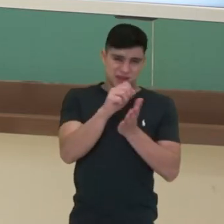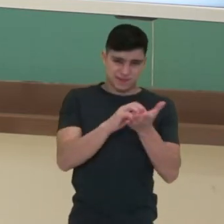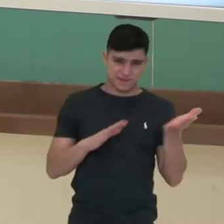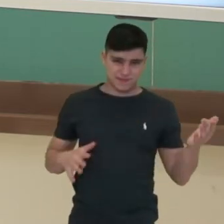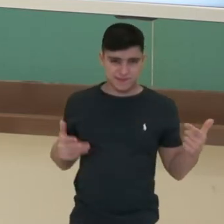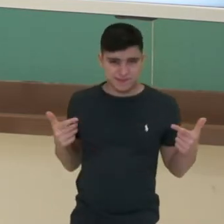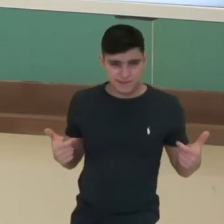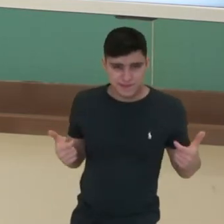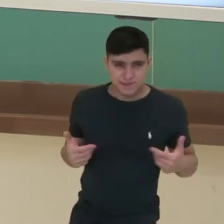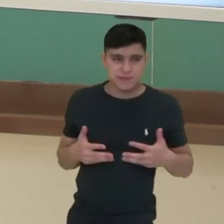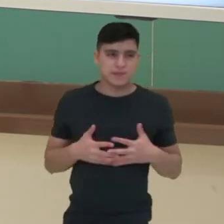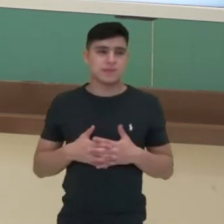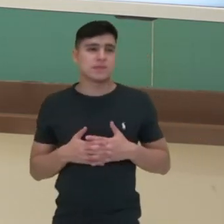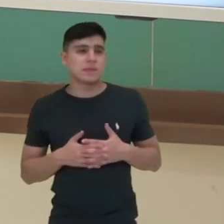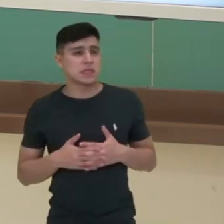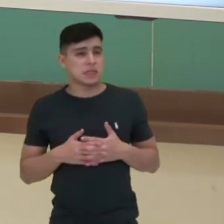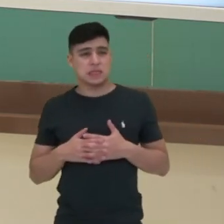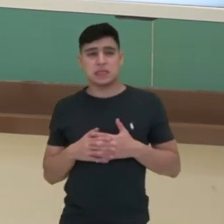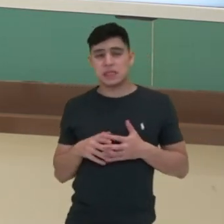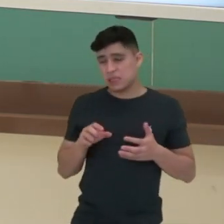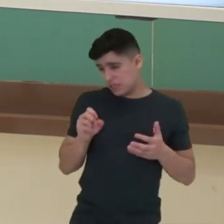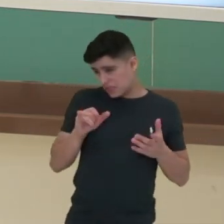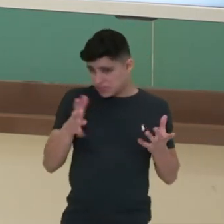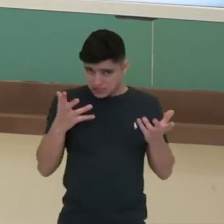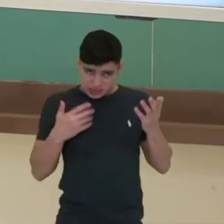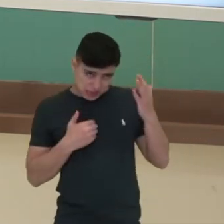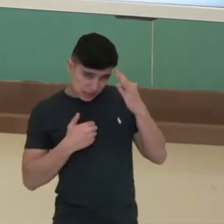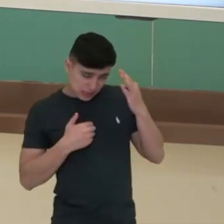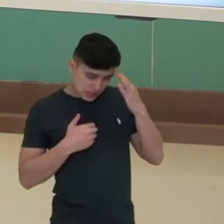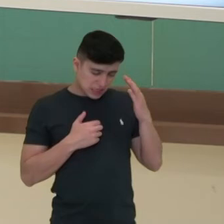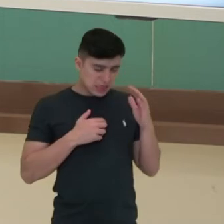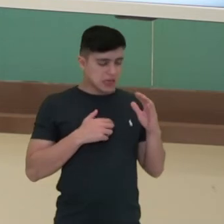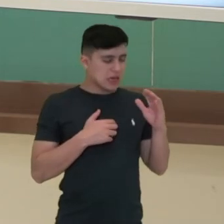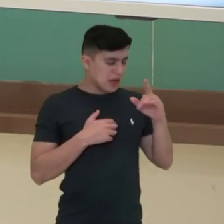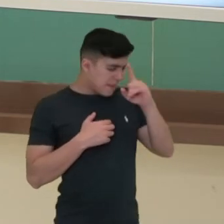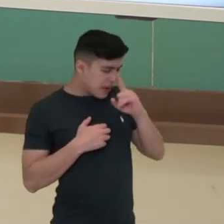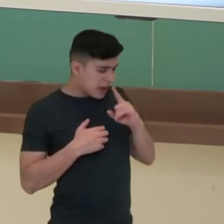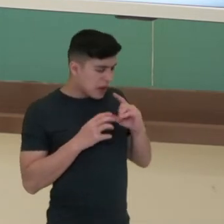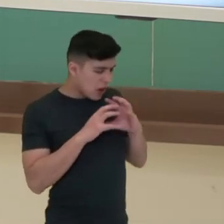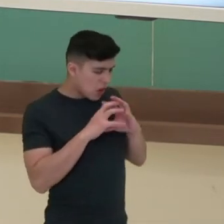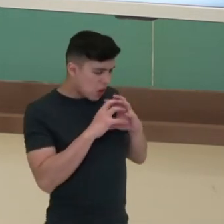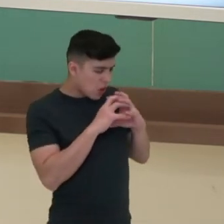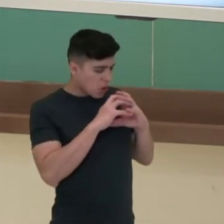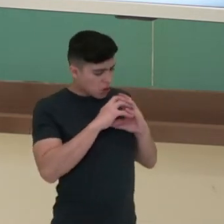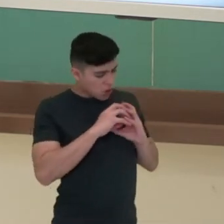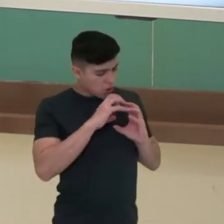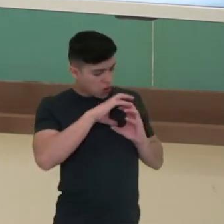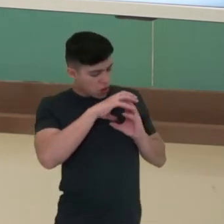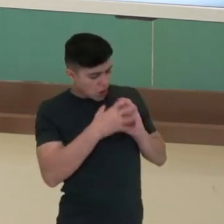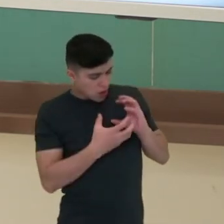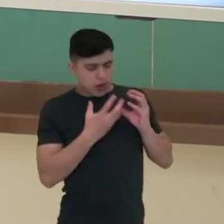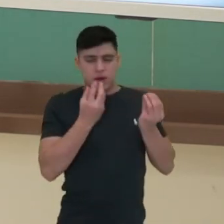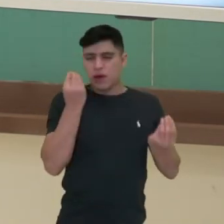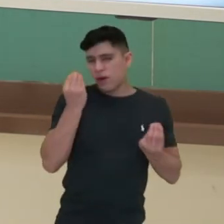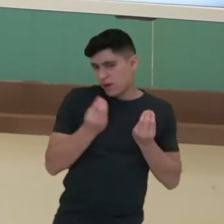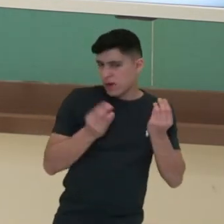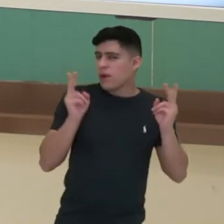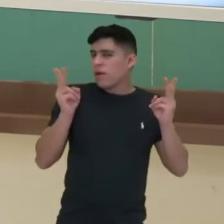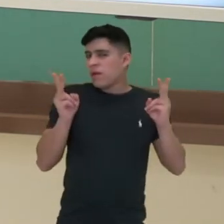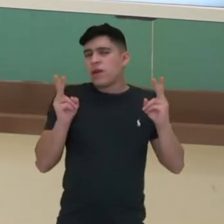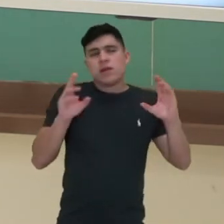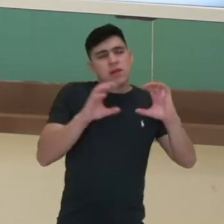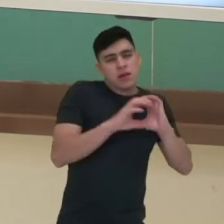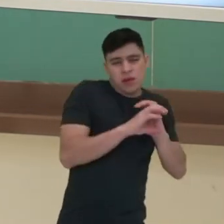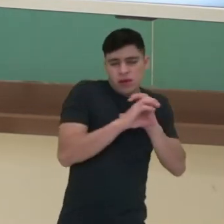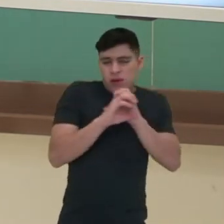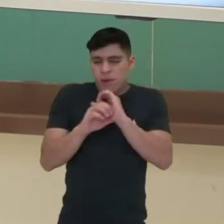problema, tá? Se a gente quisesse saber amarelas e rugosas, faria as mesmas proporções, tiraria só de amarelas e rugosas, depois de verdes